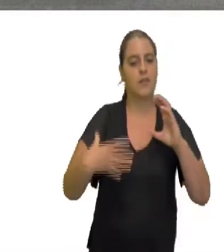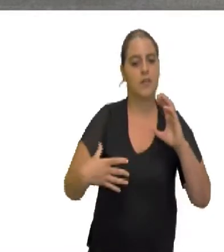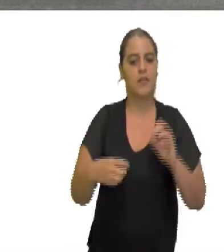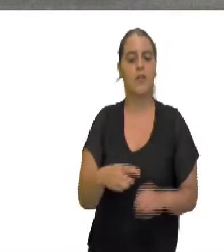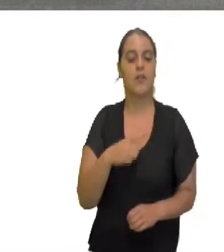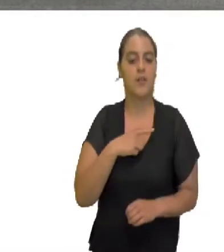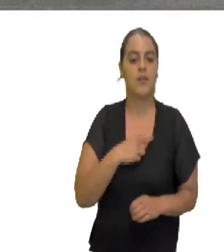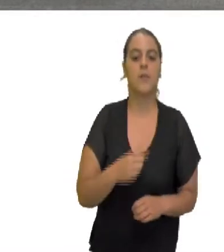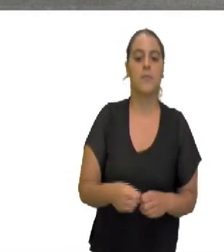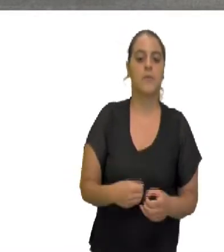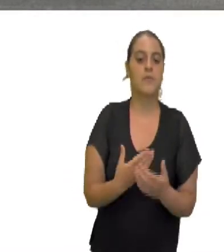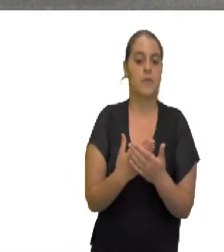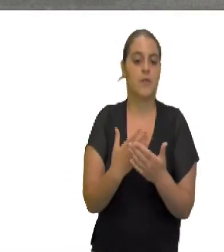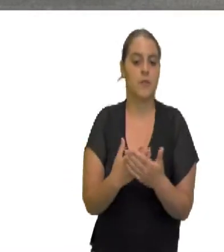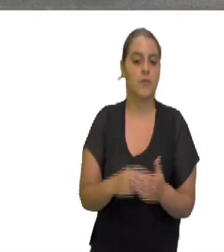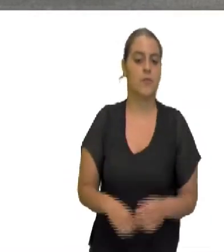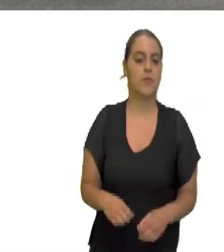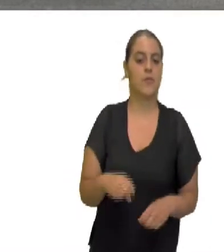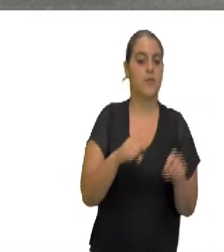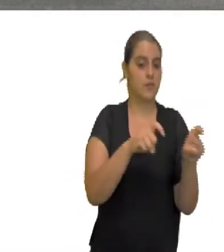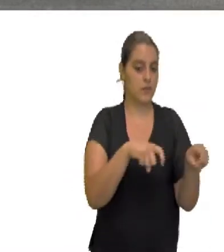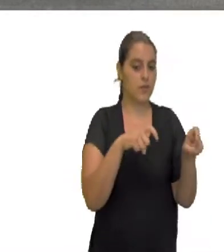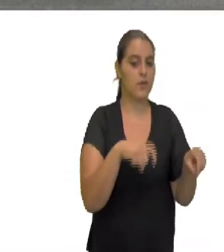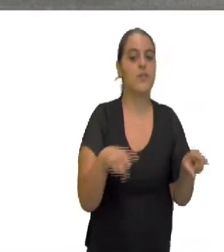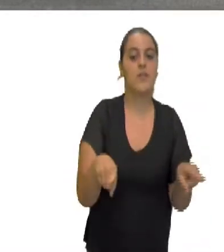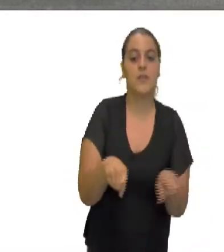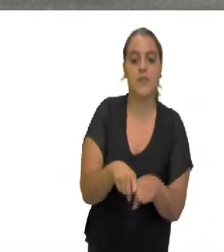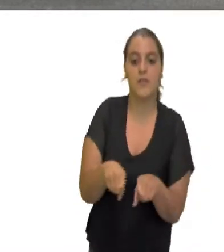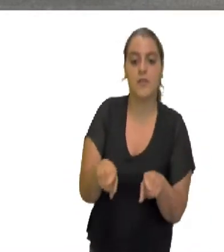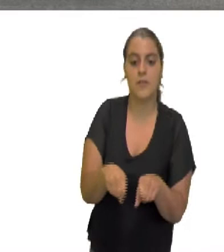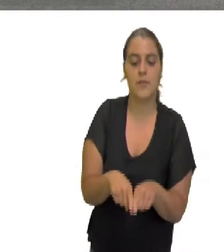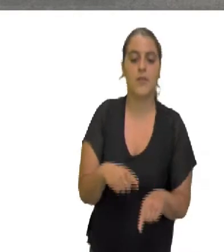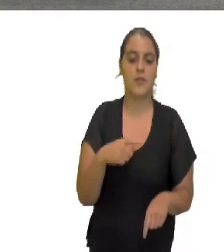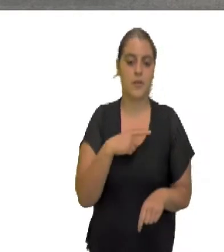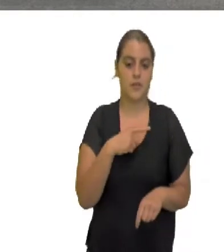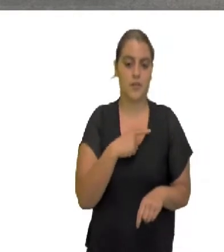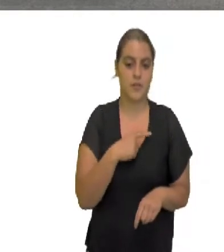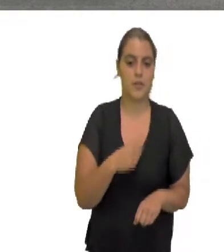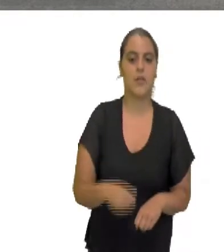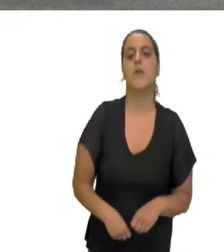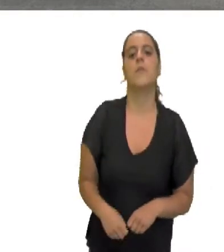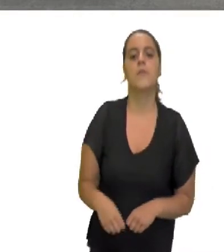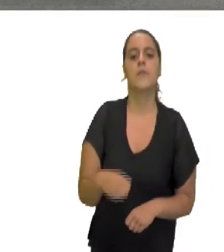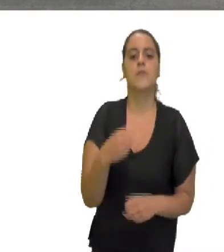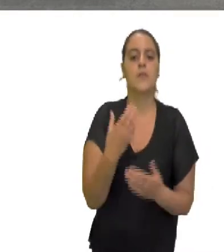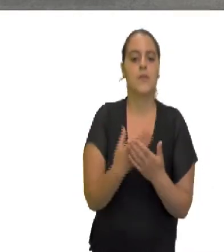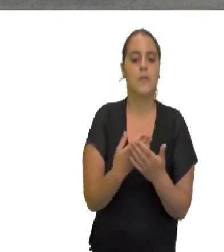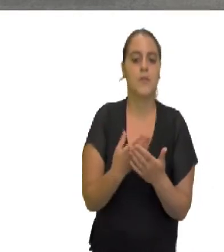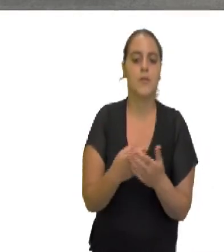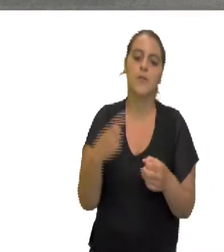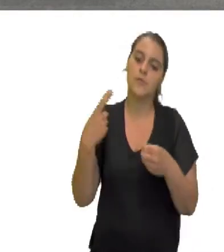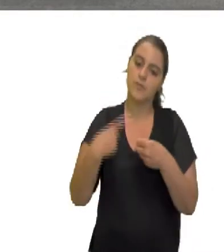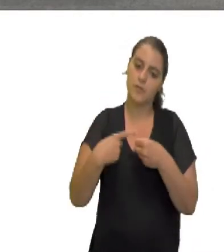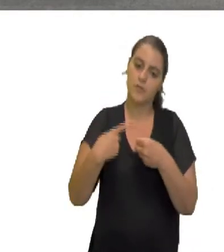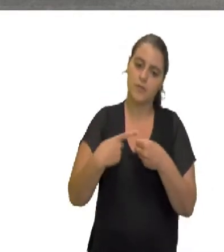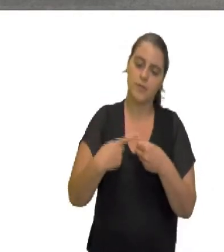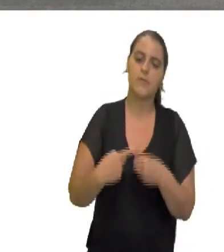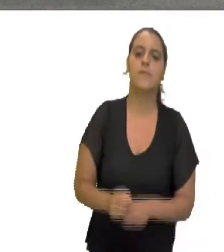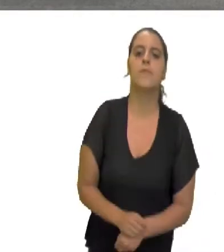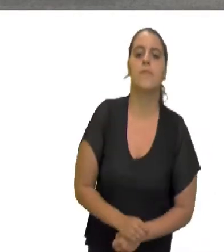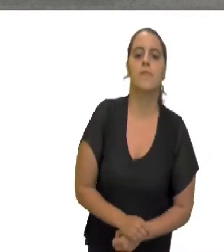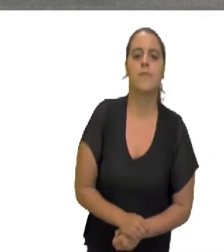rede que são do campo, e eu tenho certeza que eles amam o lugar que eles vivem. E temos os alunos aqui